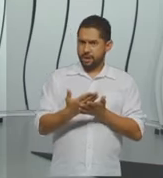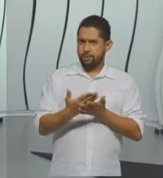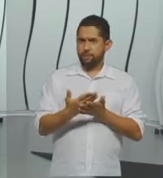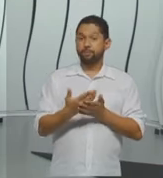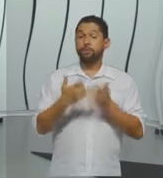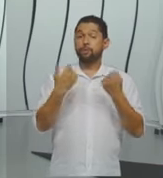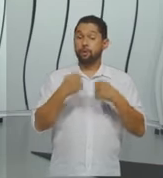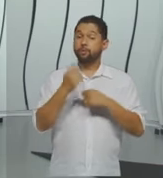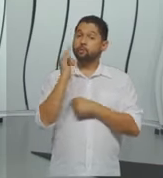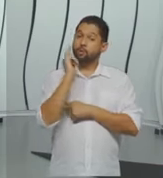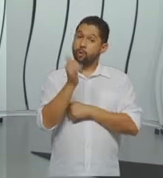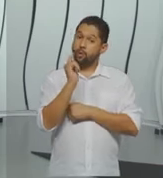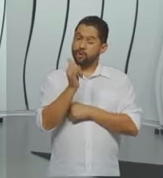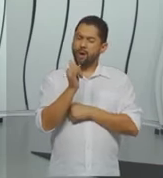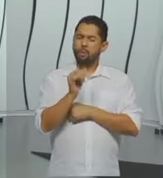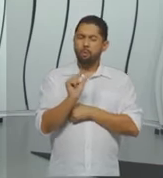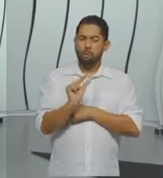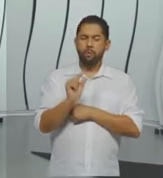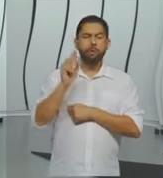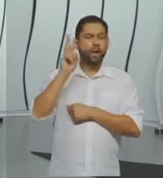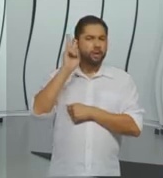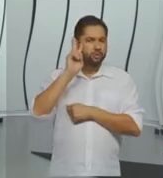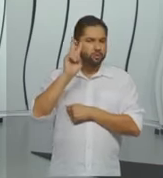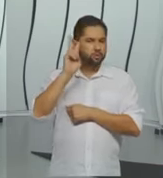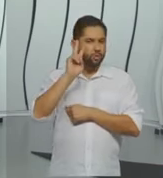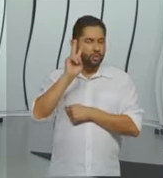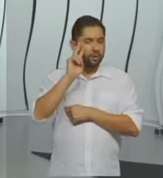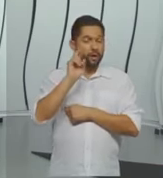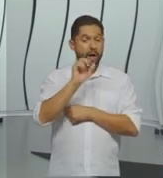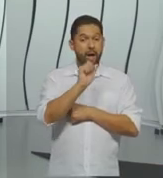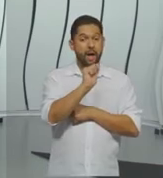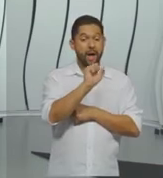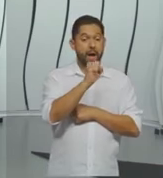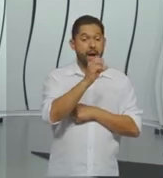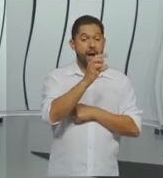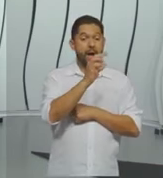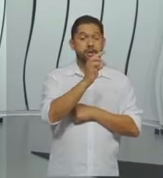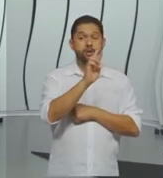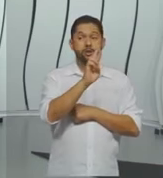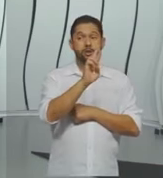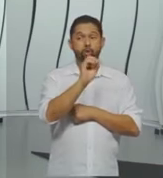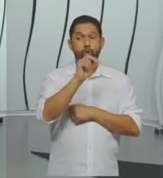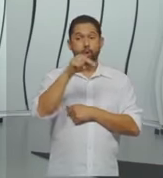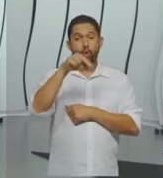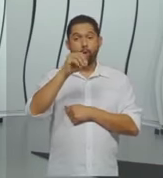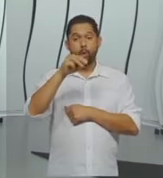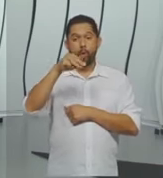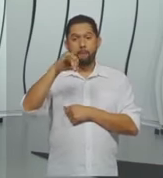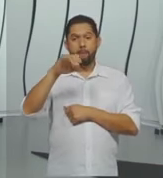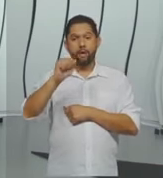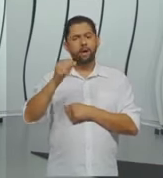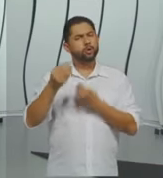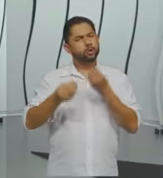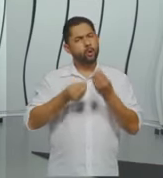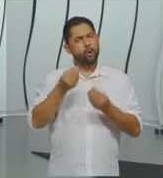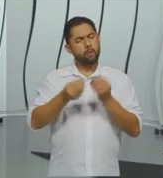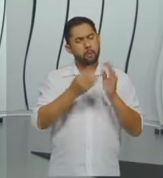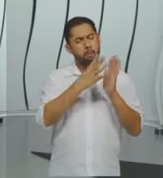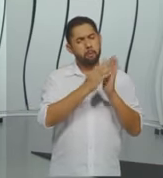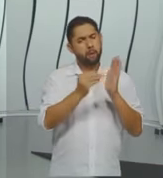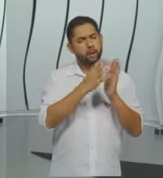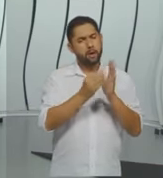contar para vocês um pouco da história da astronomia e um pouco de como que os modelos de construção do universo